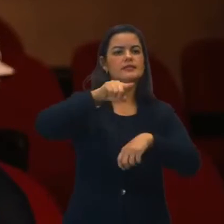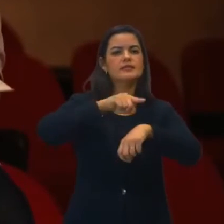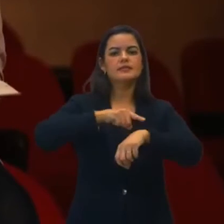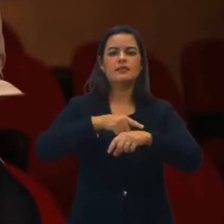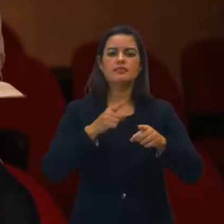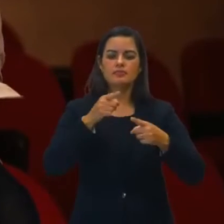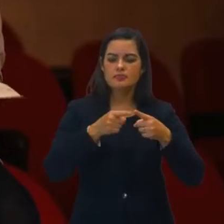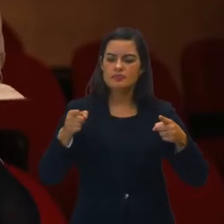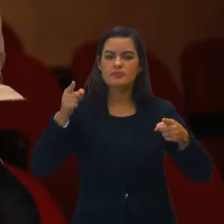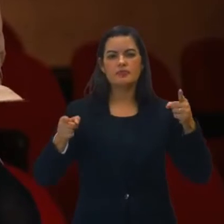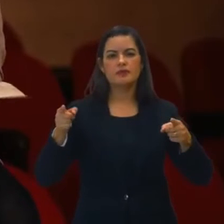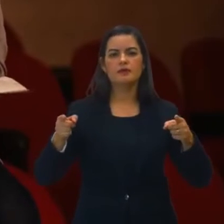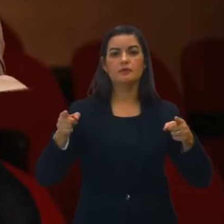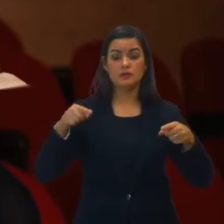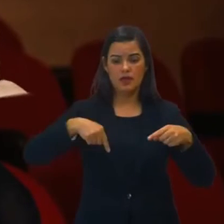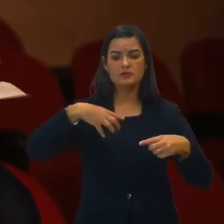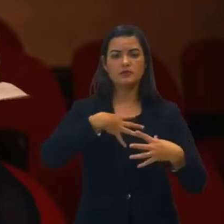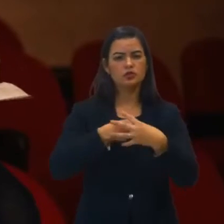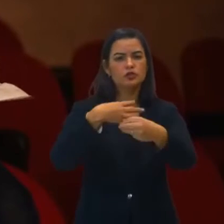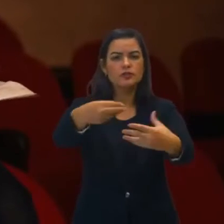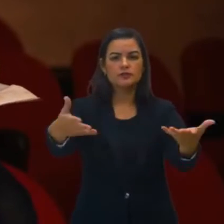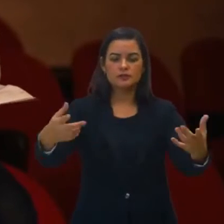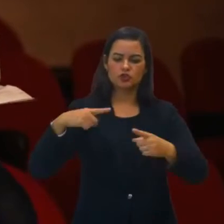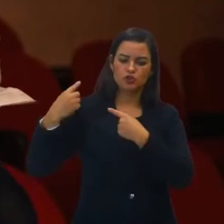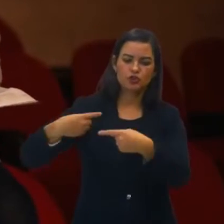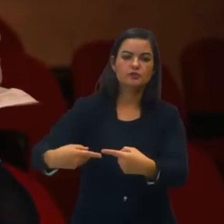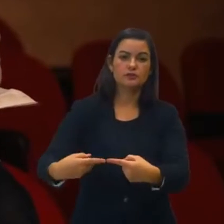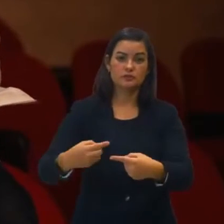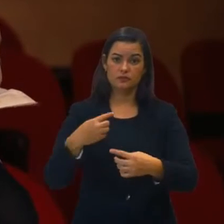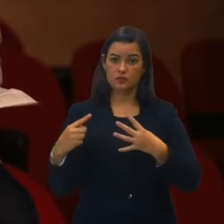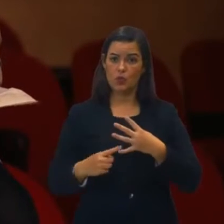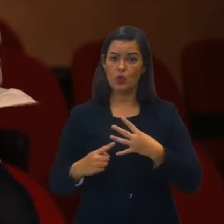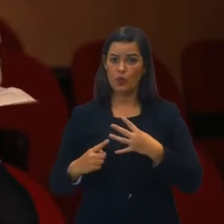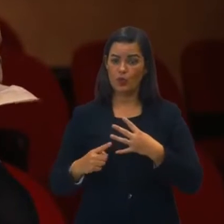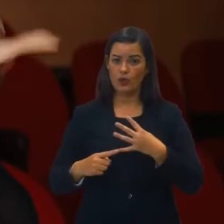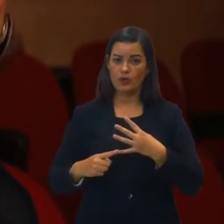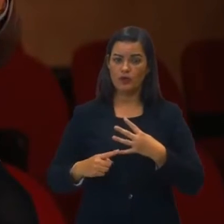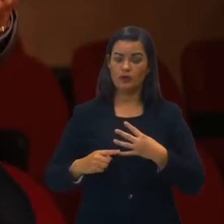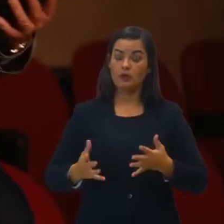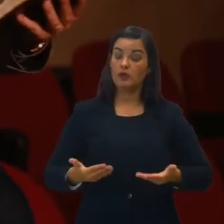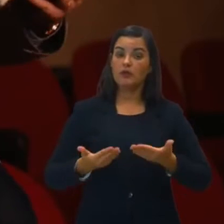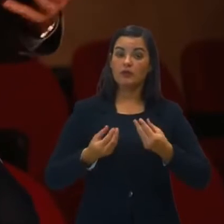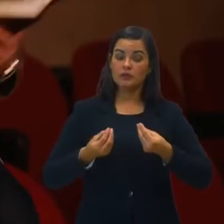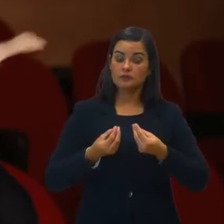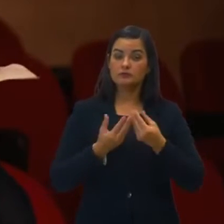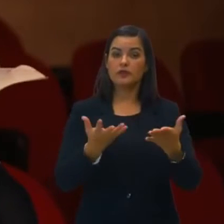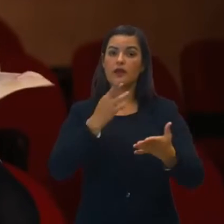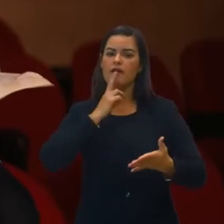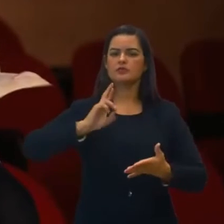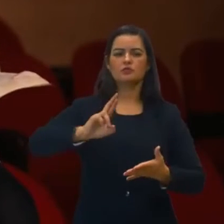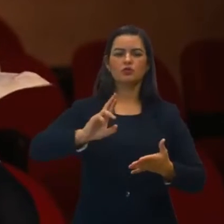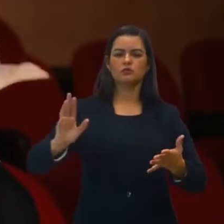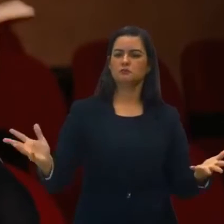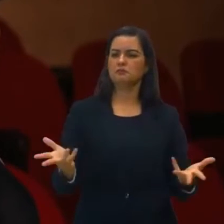quero concluir com a quarta verdade. O avivamento traz resultados extraordinários para a